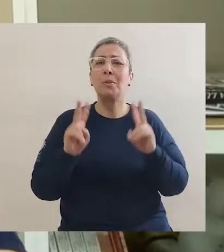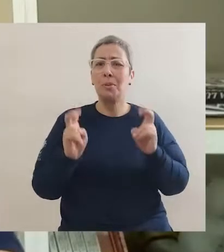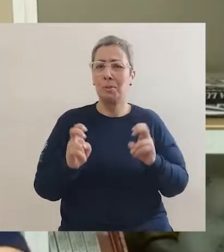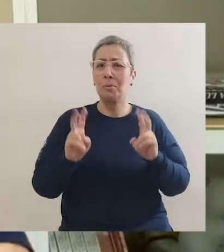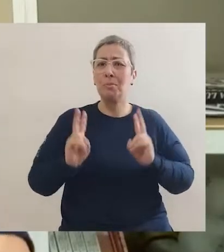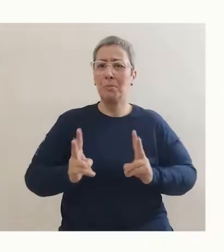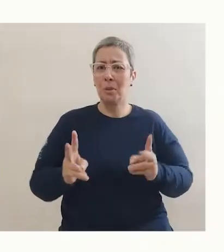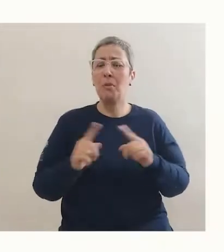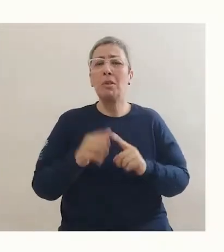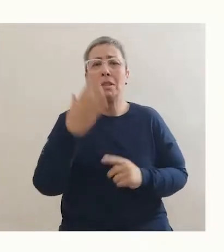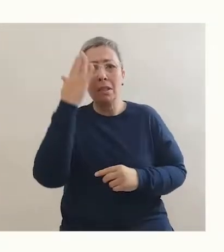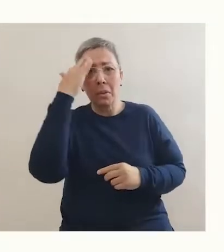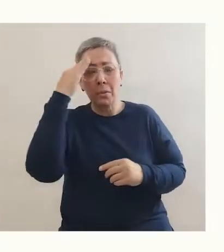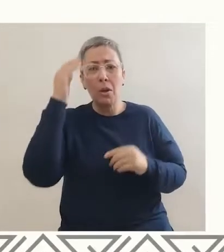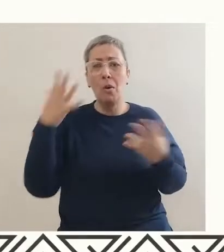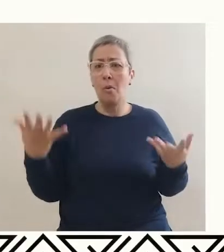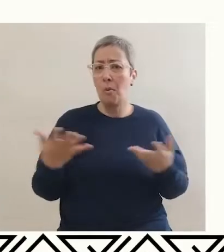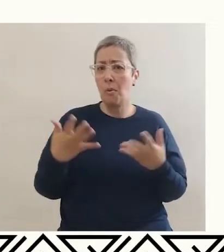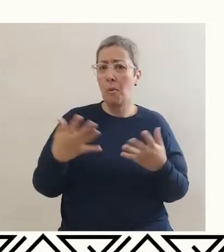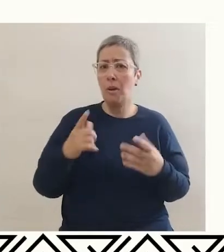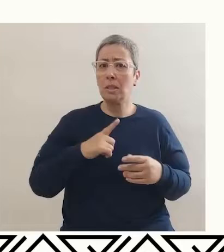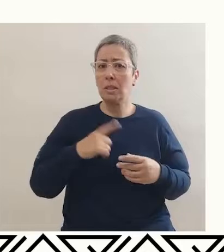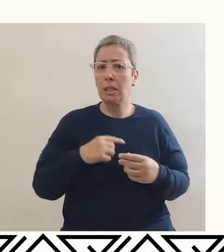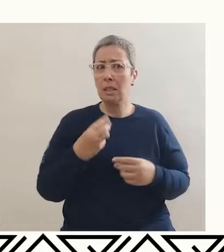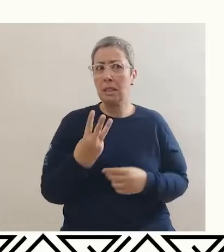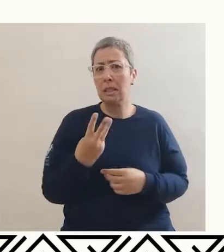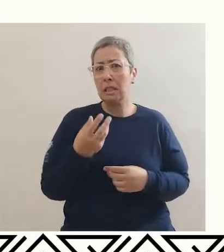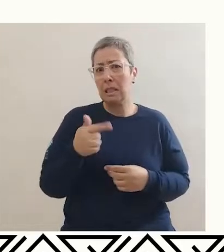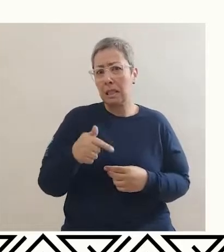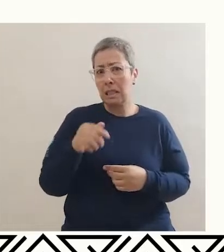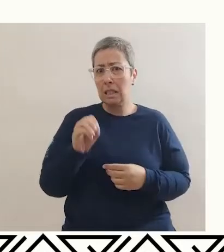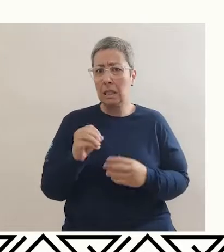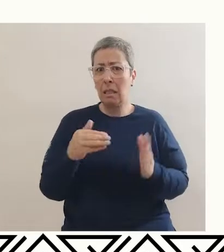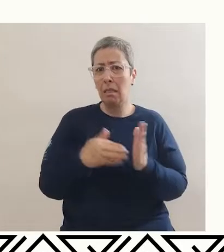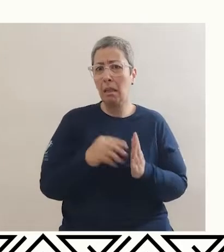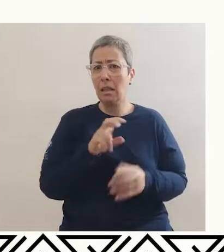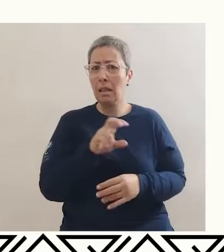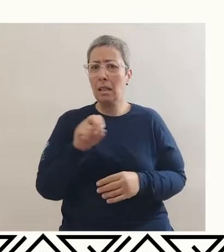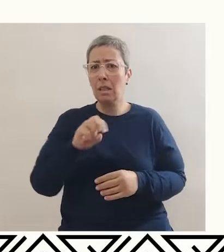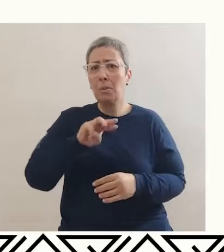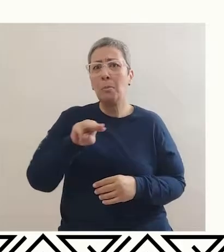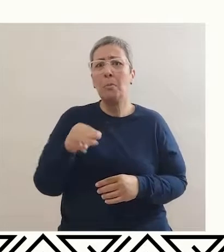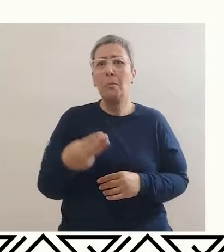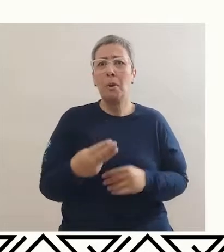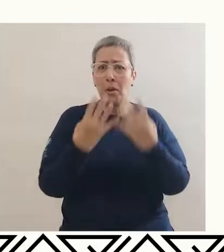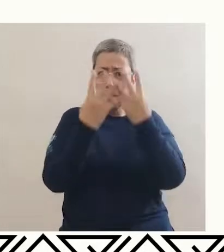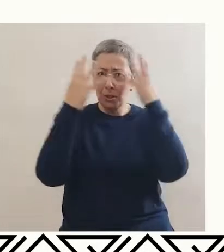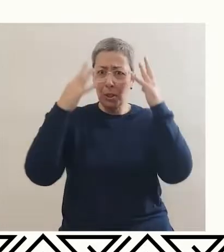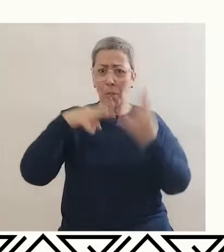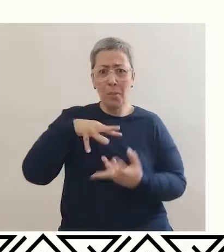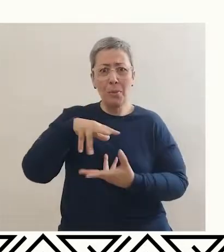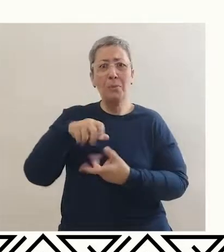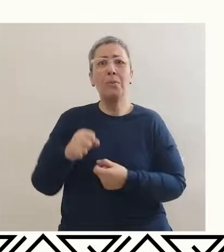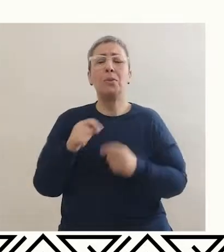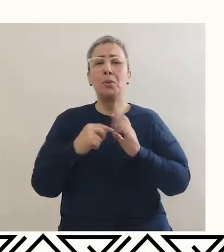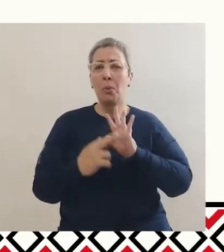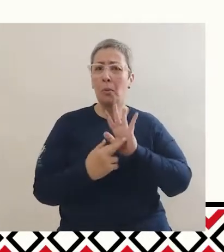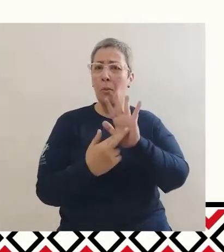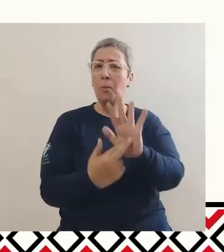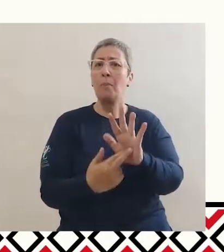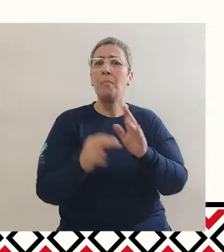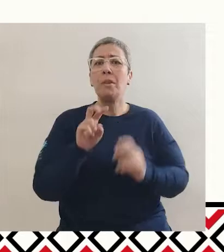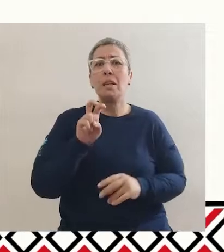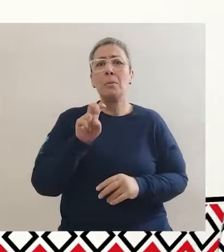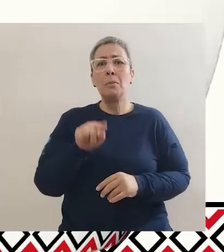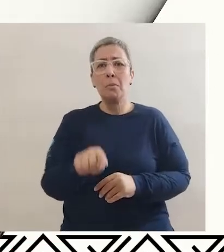encontro sobre os povos indígenas. No programa de hoje, vamos continuar falando sobre o mesmo assunto.